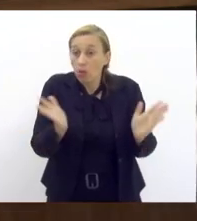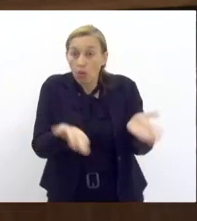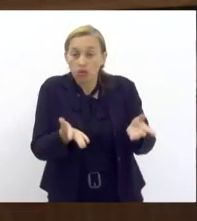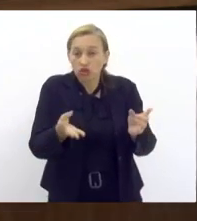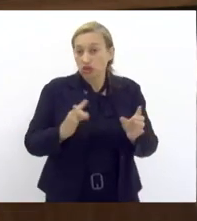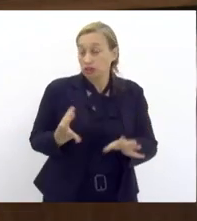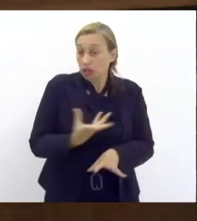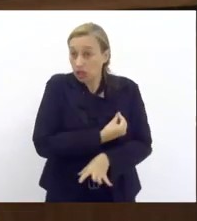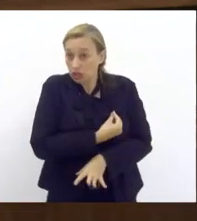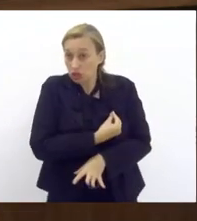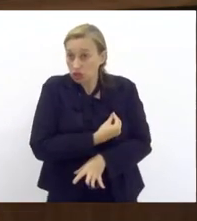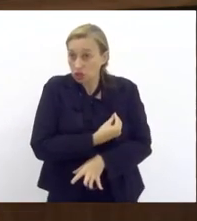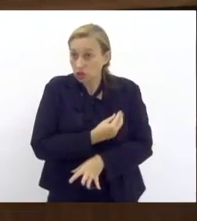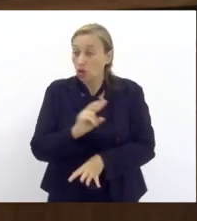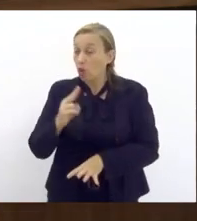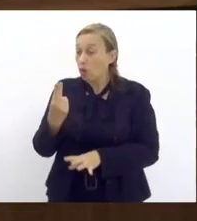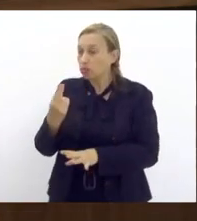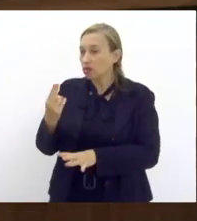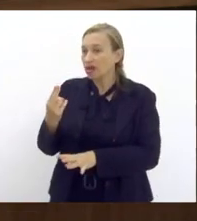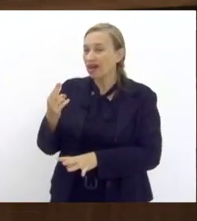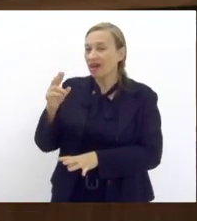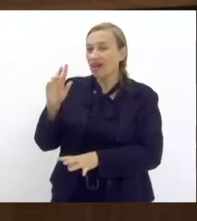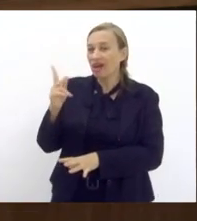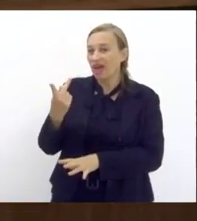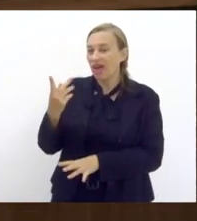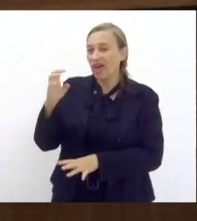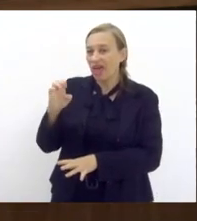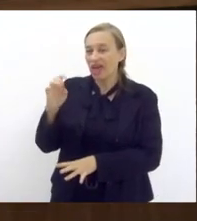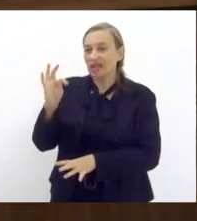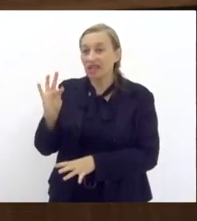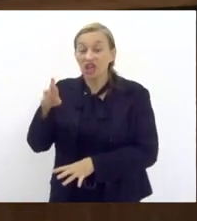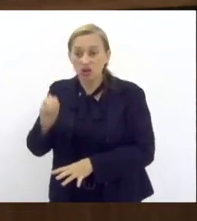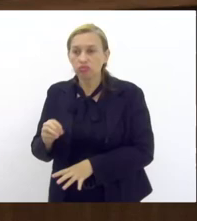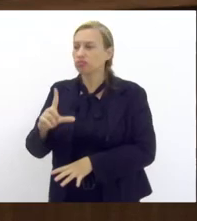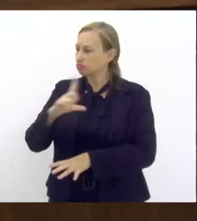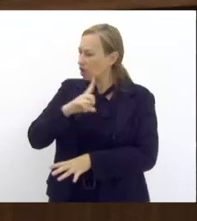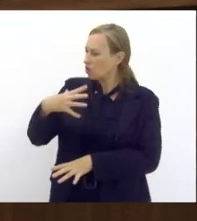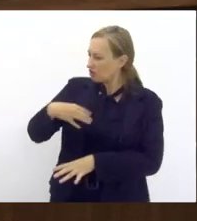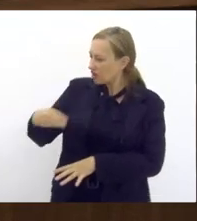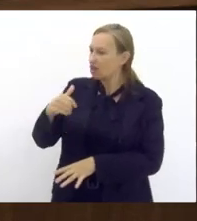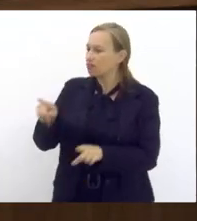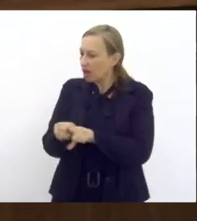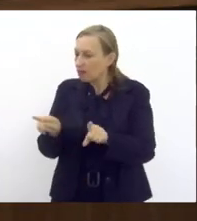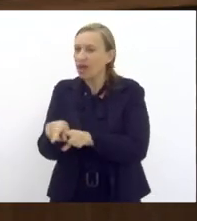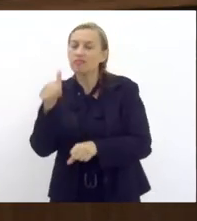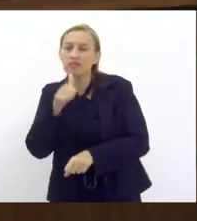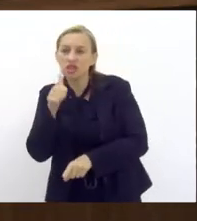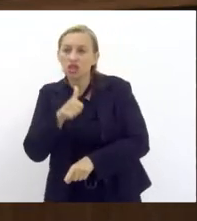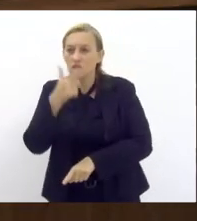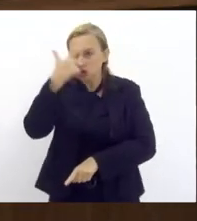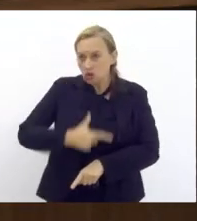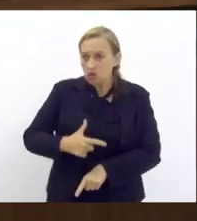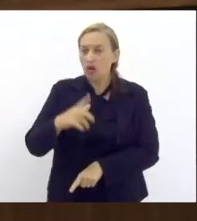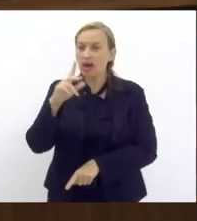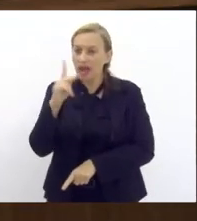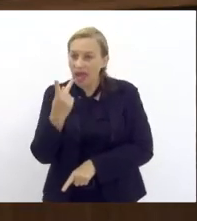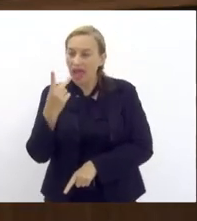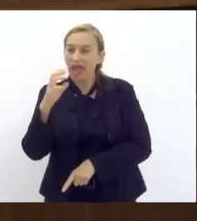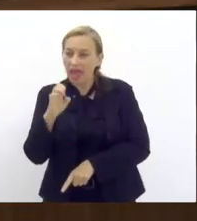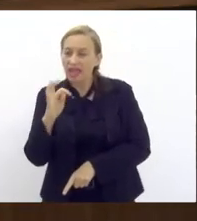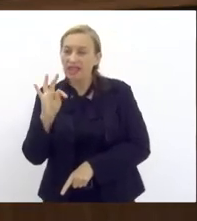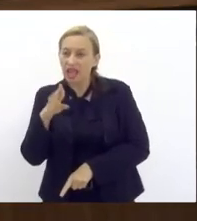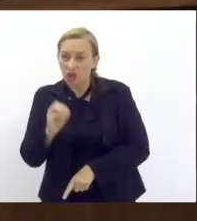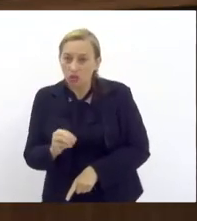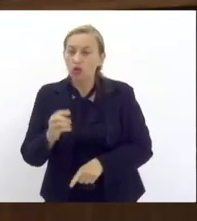trans, sejam daqueles que são héteros, ponto. Não é? Eu tenho uma filha também, uma menina, eu sou hétero, sou